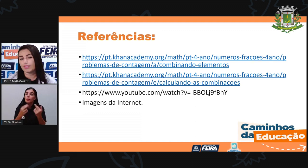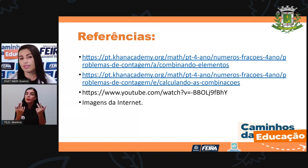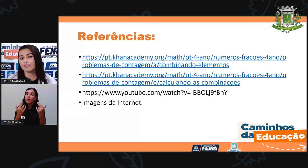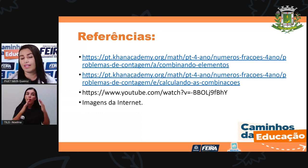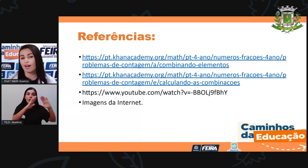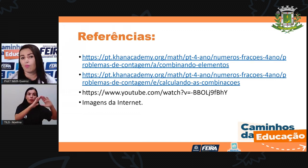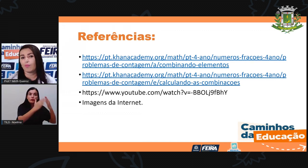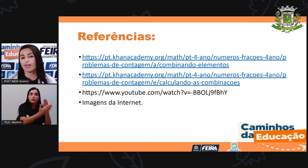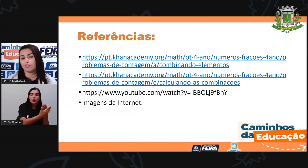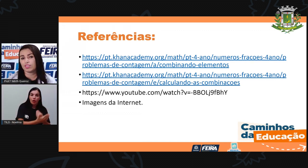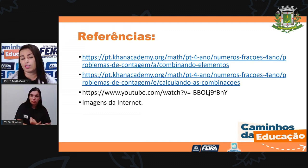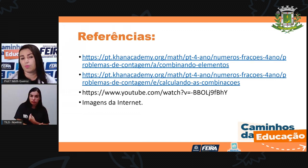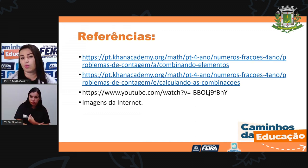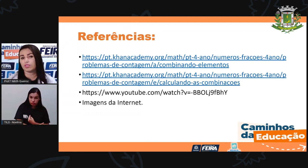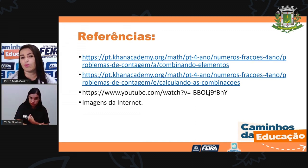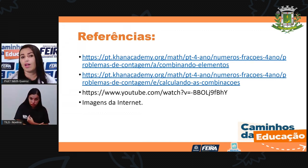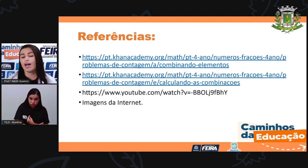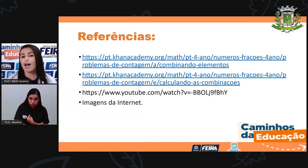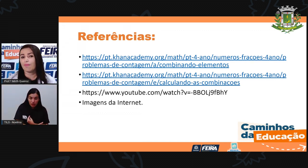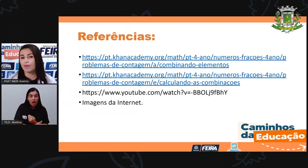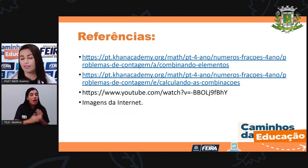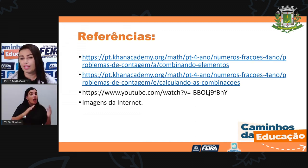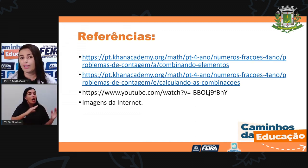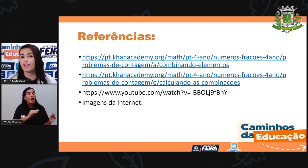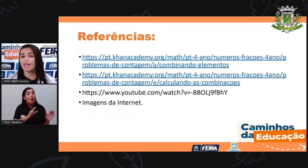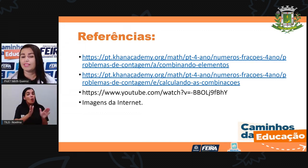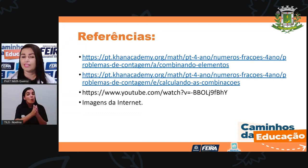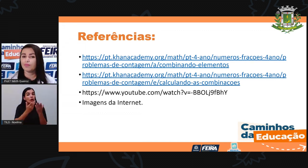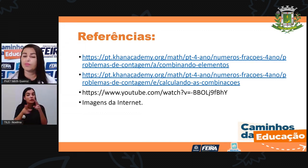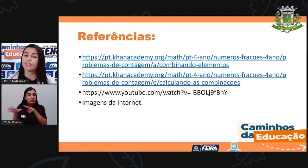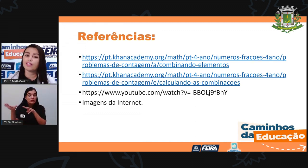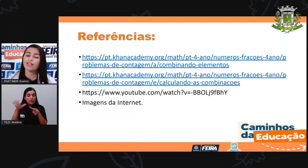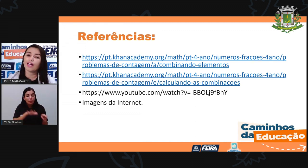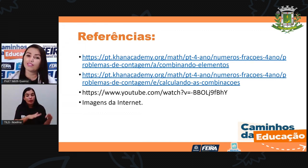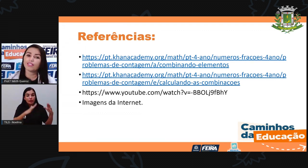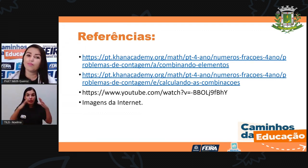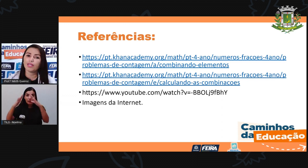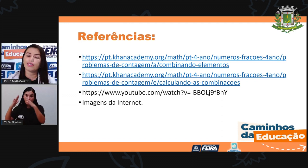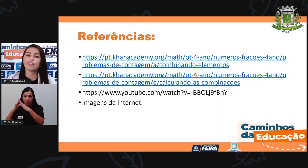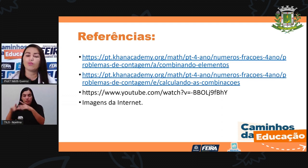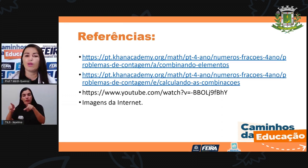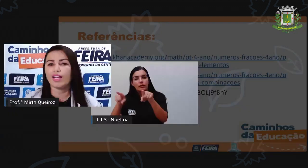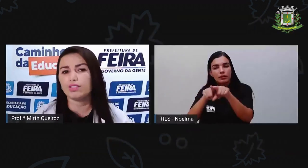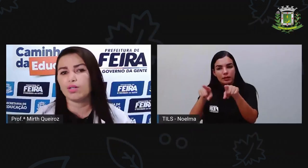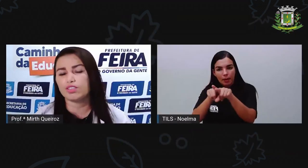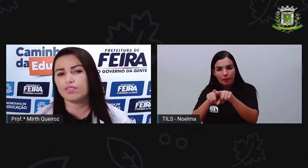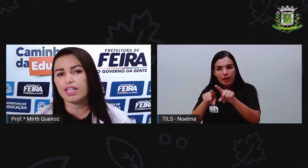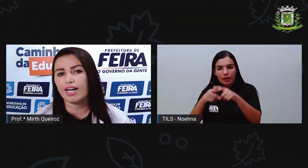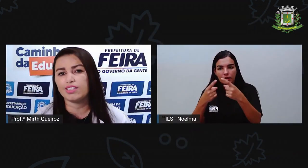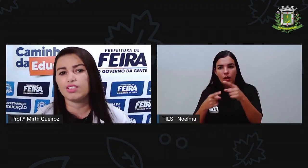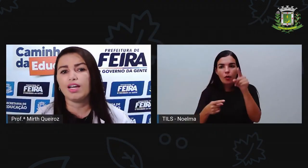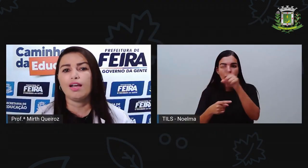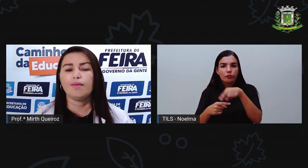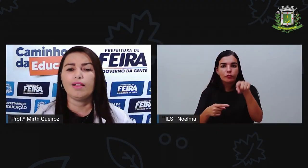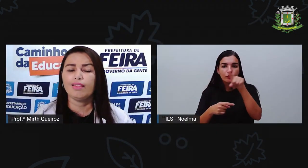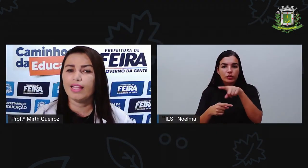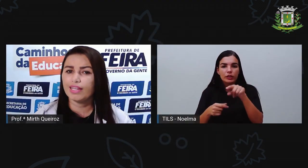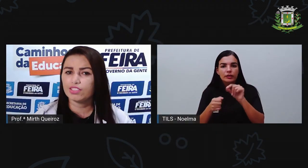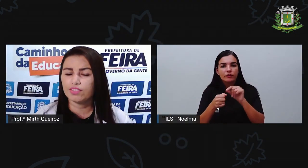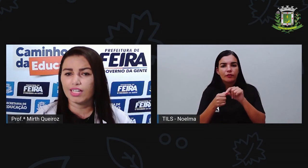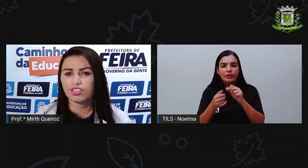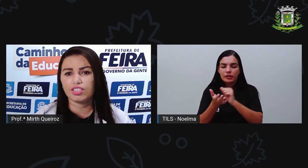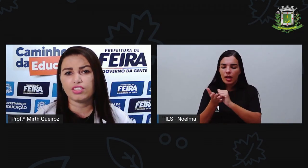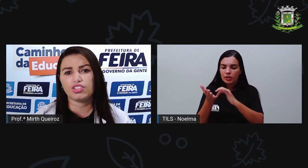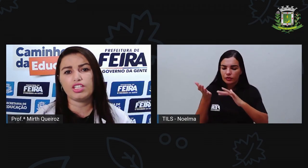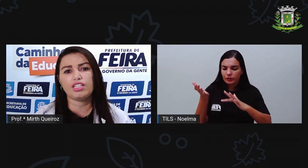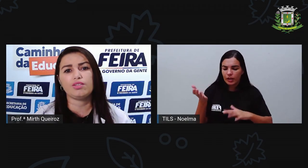aula presencial para que vocês possam aprender, esse tempo tem que ter em casa também. Então, realizou a atividade, leia a